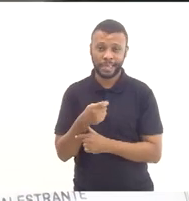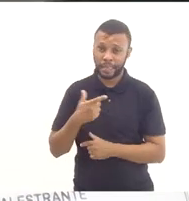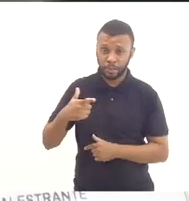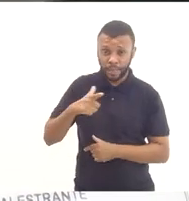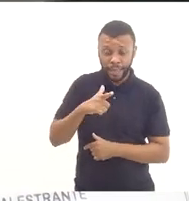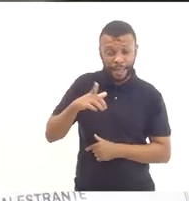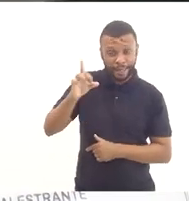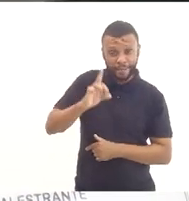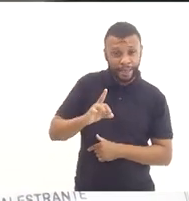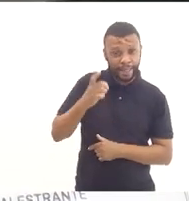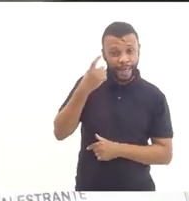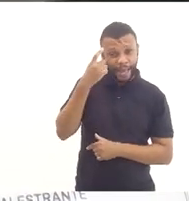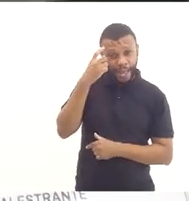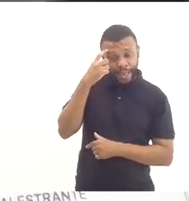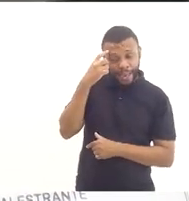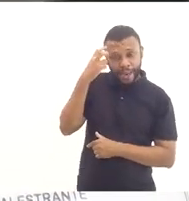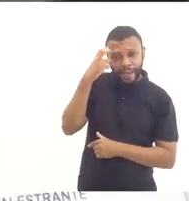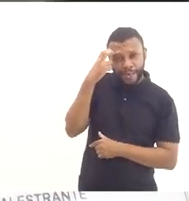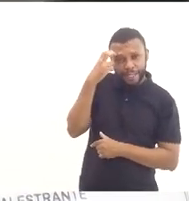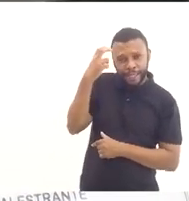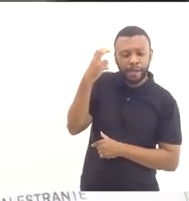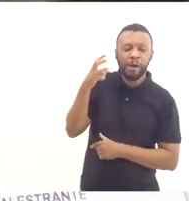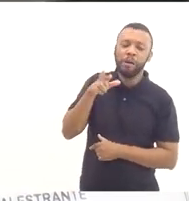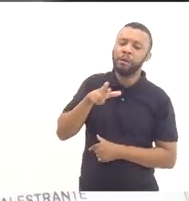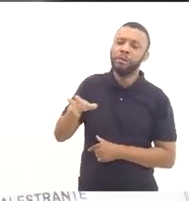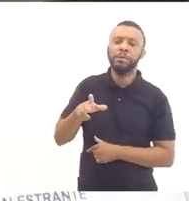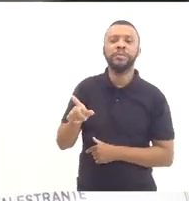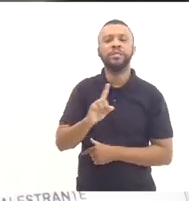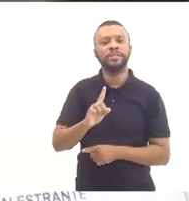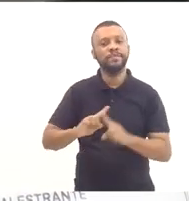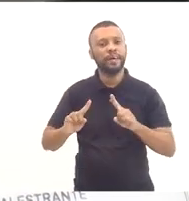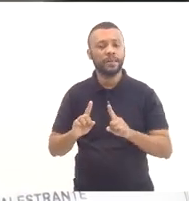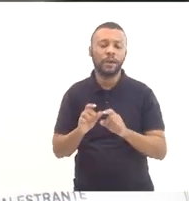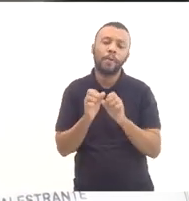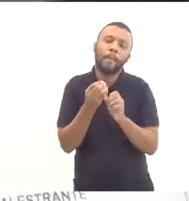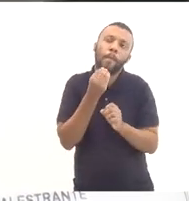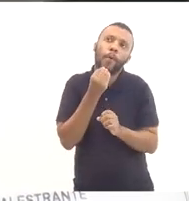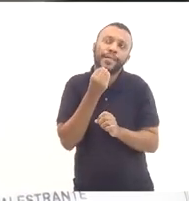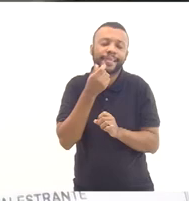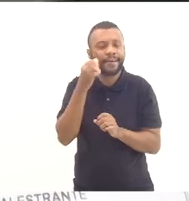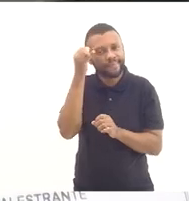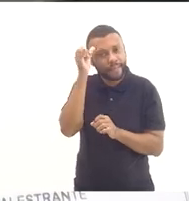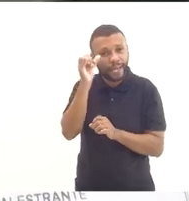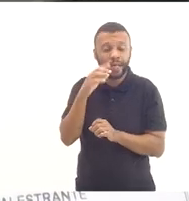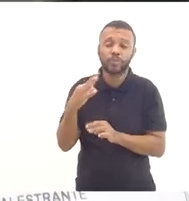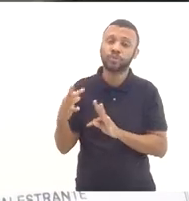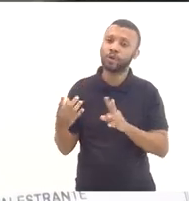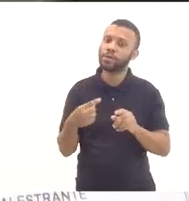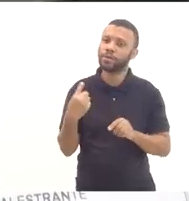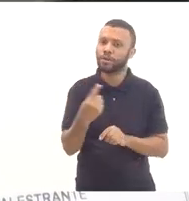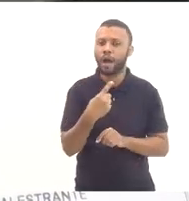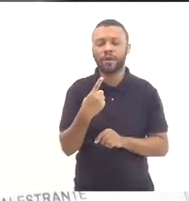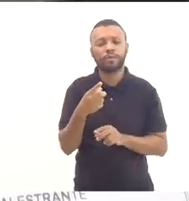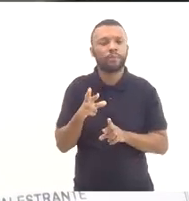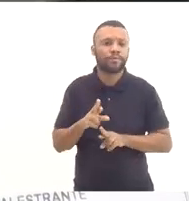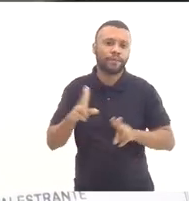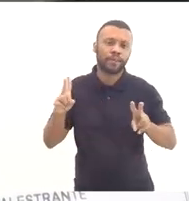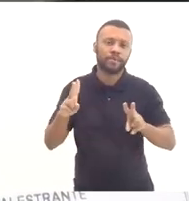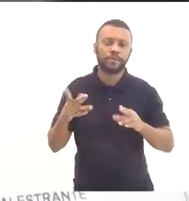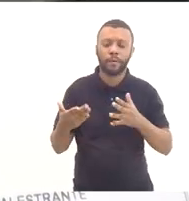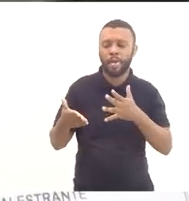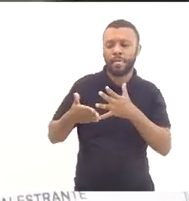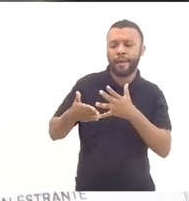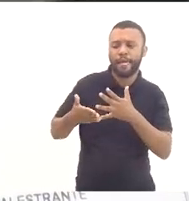deficiência intelectual mas ainda assim é ele poderia ter evitado né a todos nós somos diferentes de deficiência normal não somos